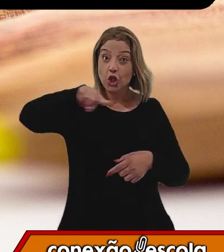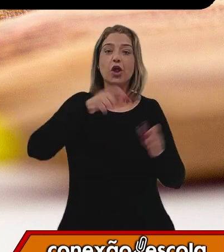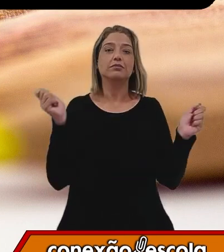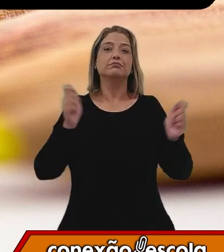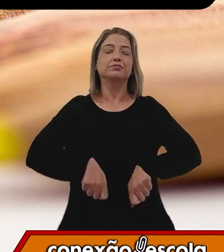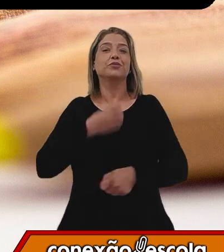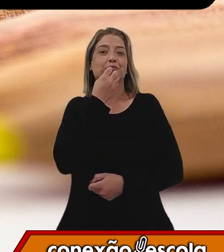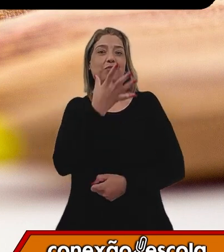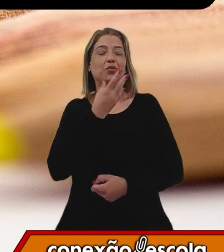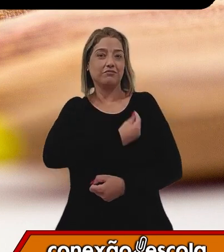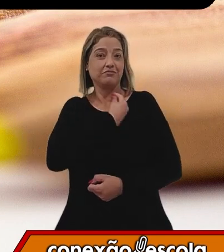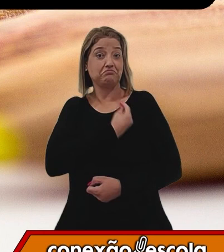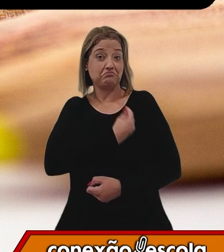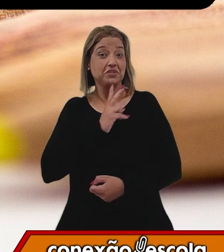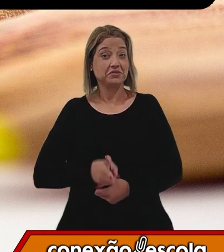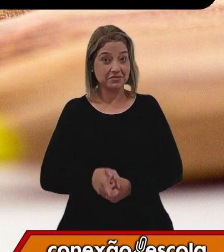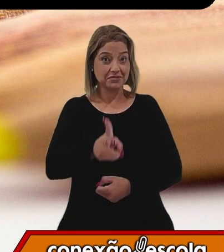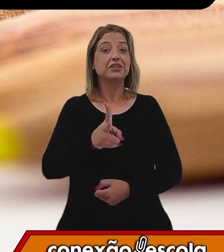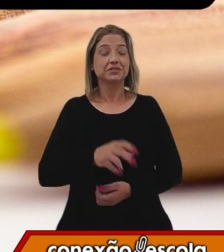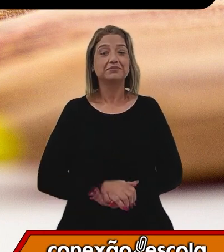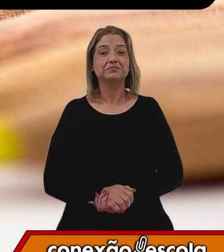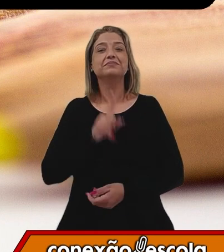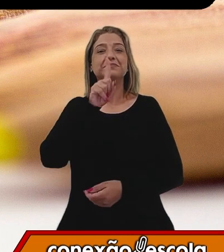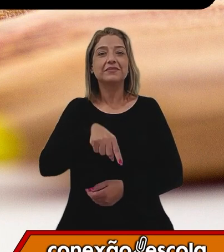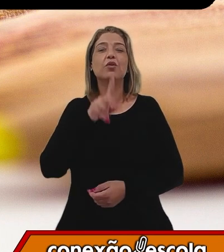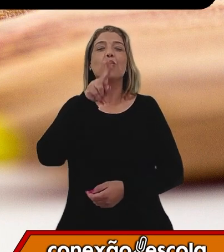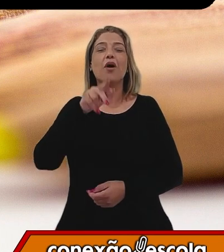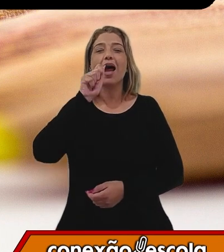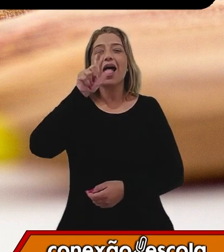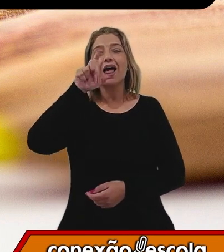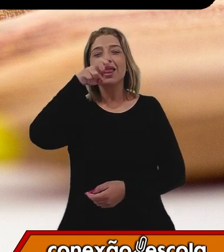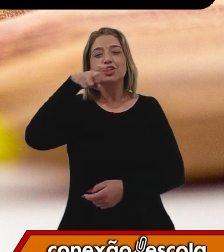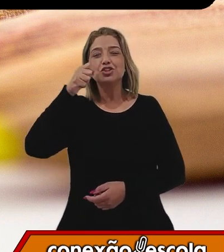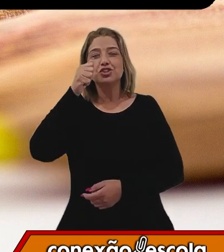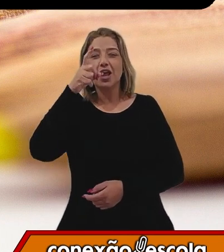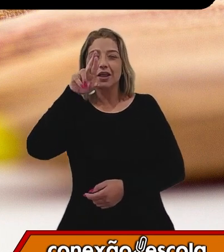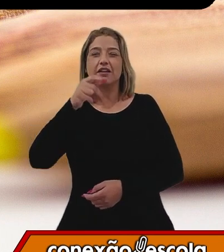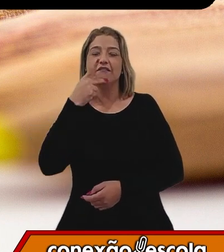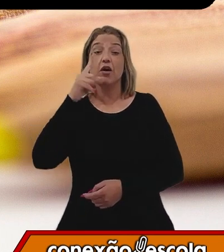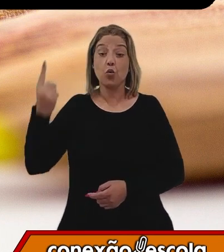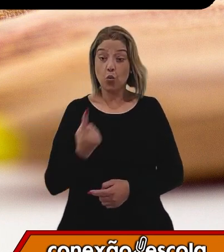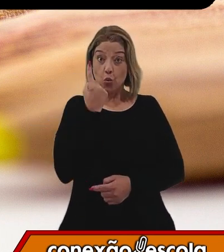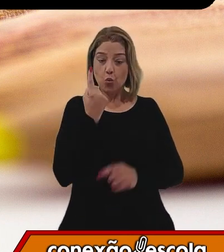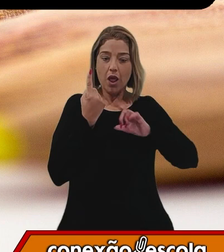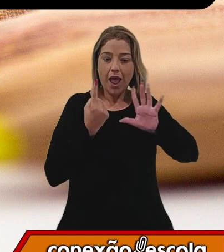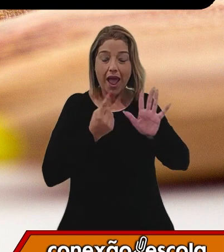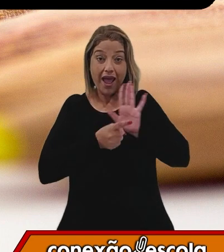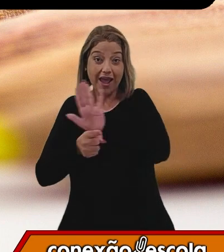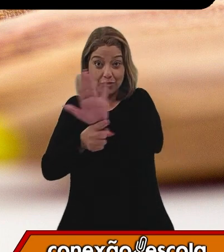nós saímos ganhando. É aquele lema de Alexandre Dumas: um por todos e todos por